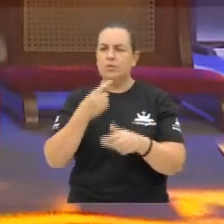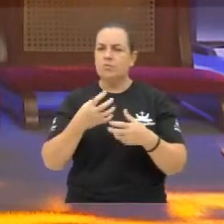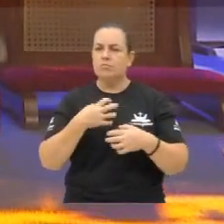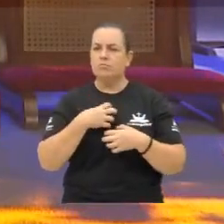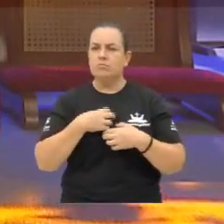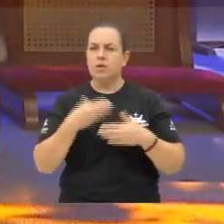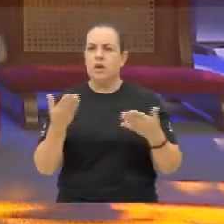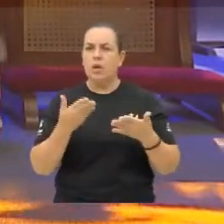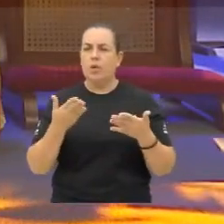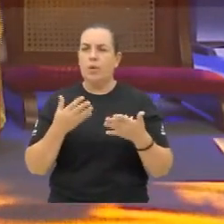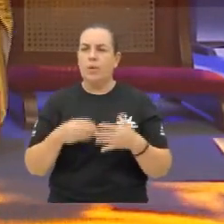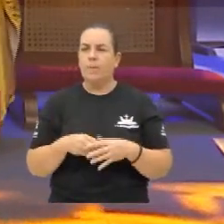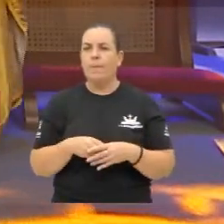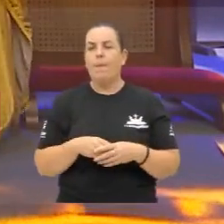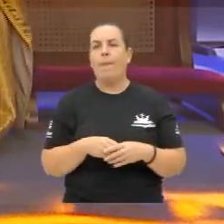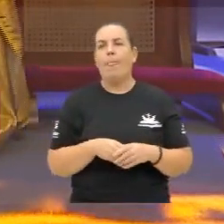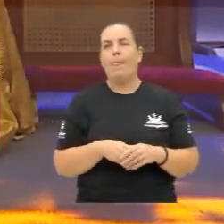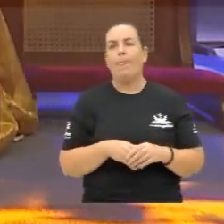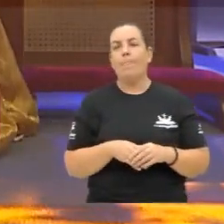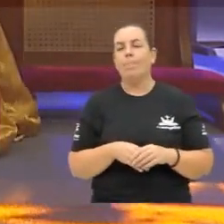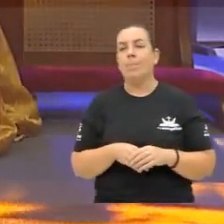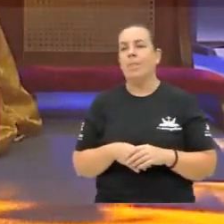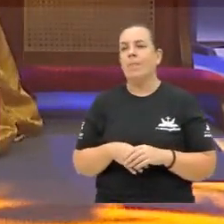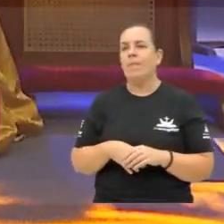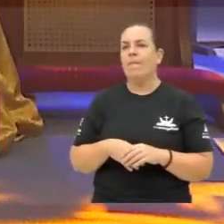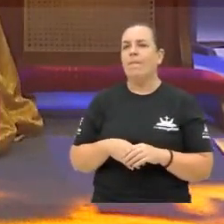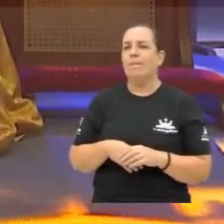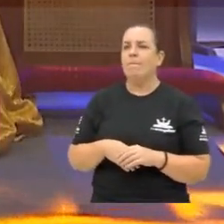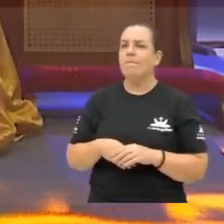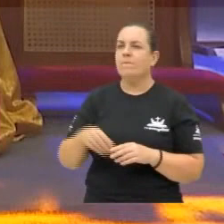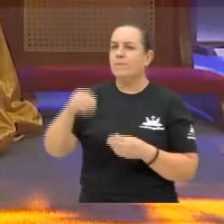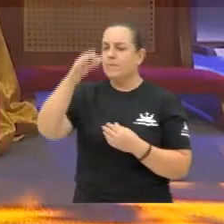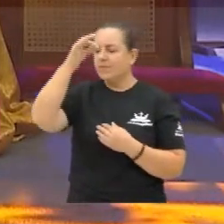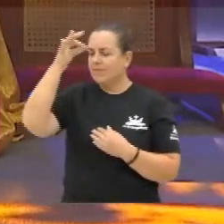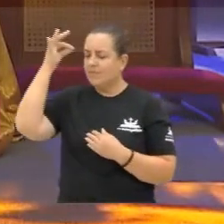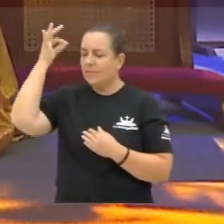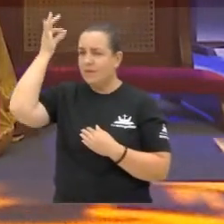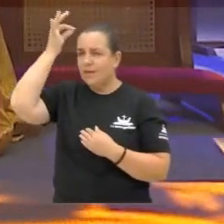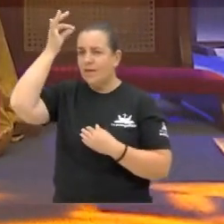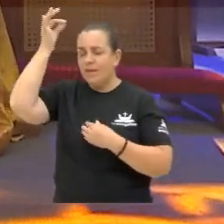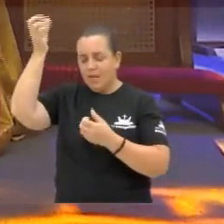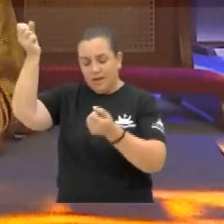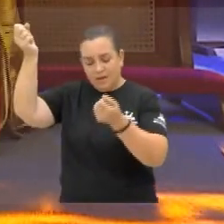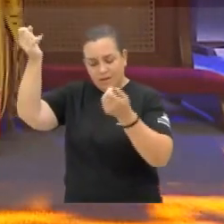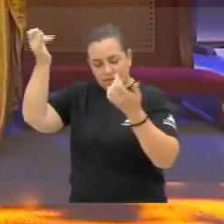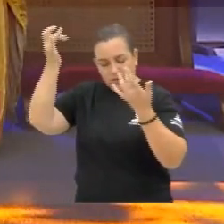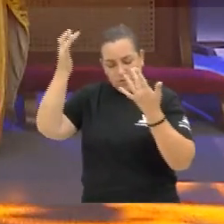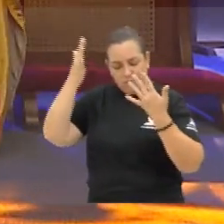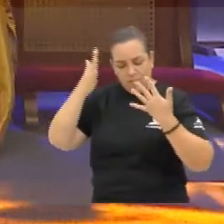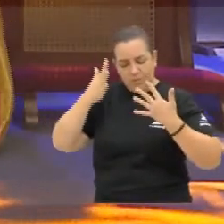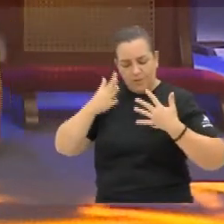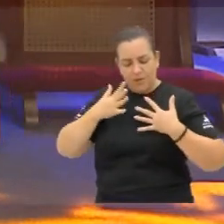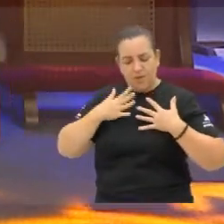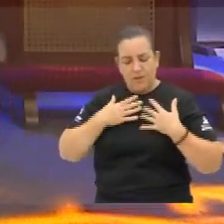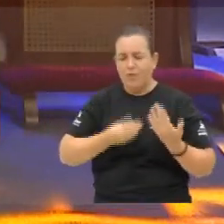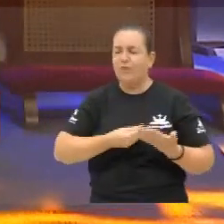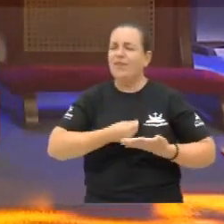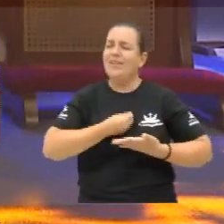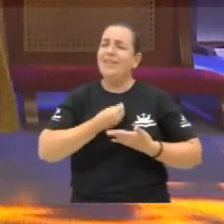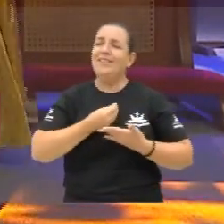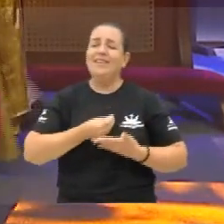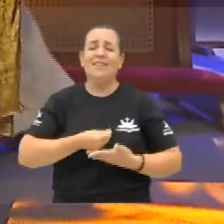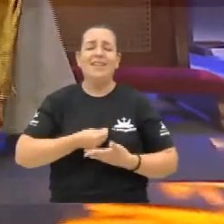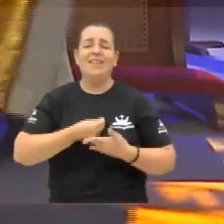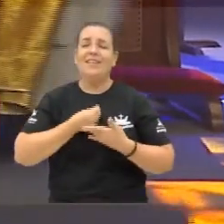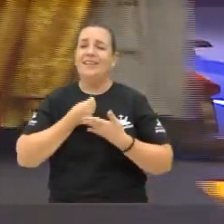Senhor. Cantemos, Léo. Espírito, você em casa. Enche a minha prepara vida.